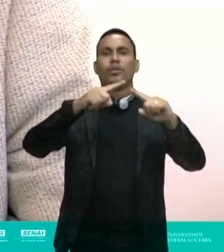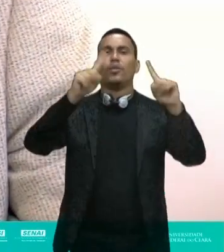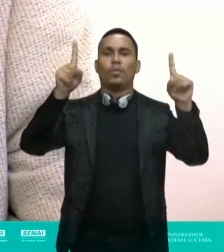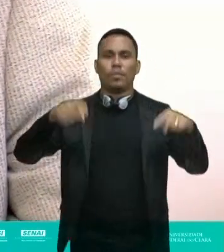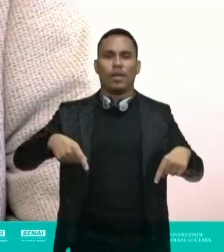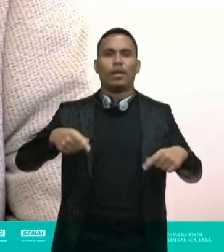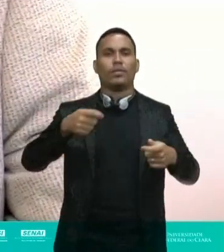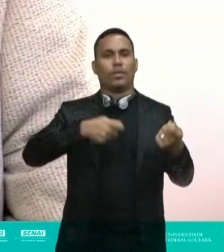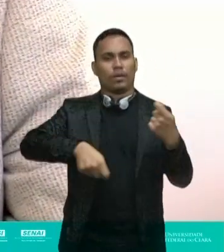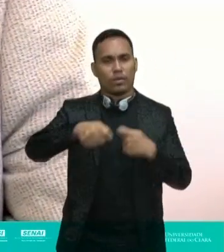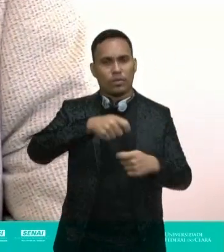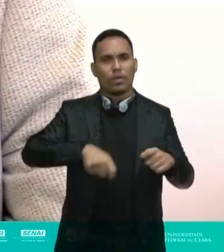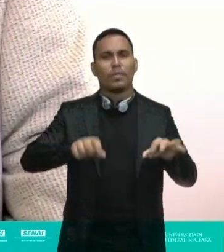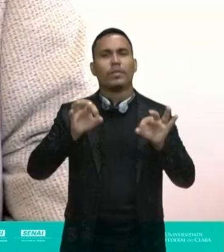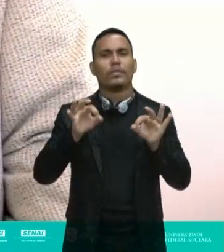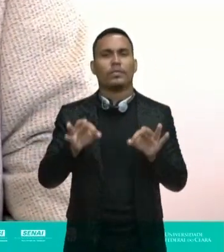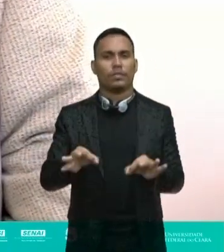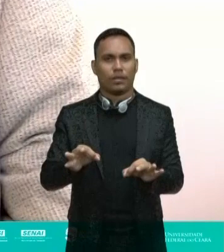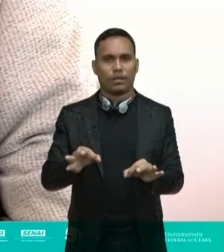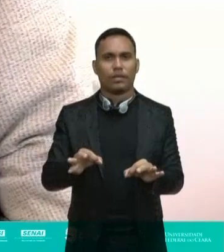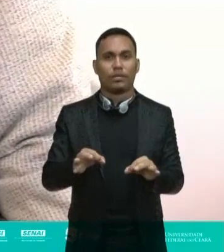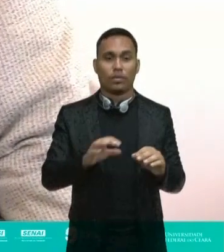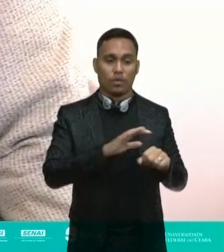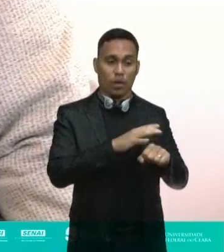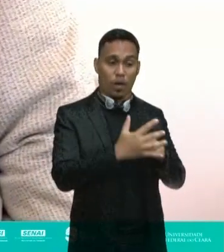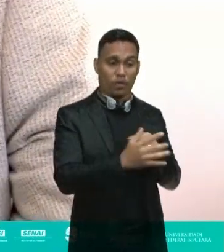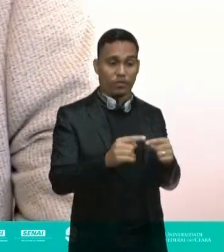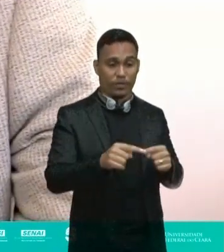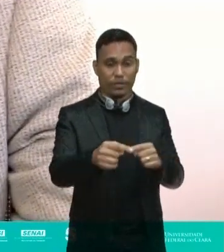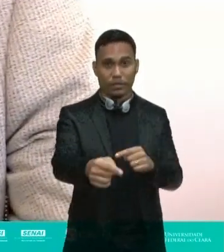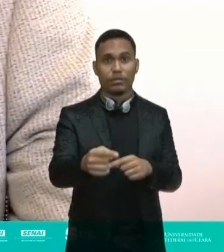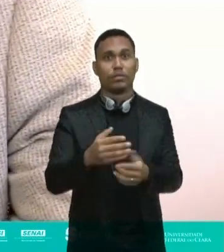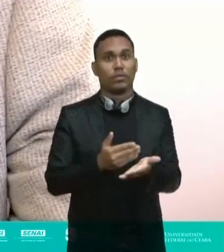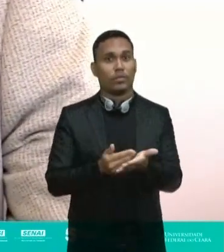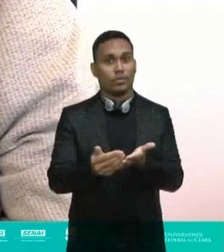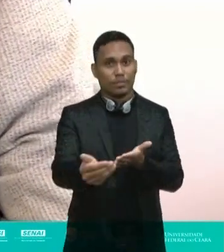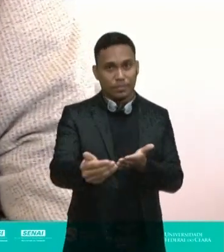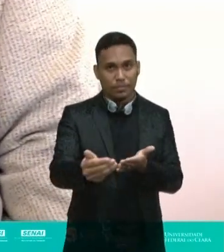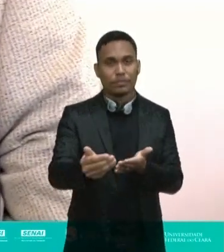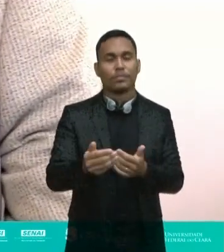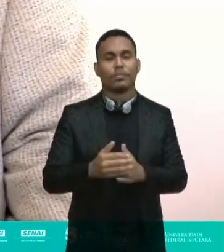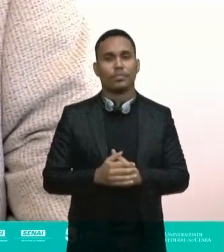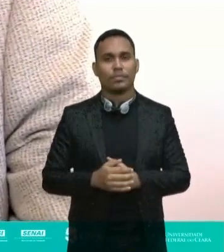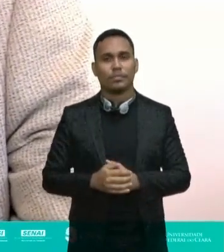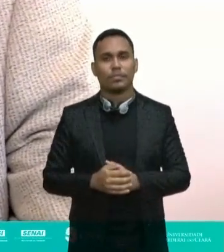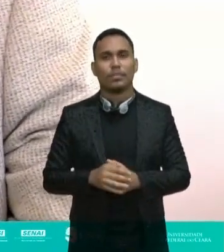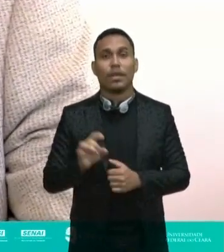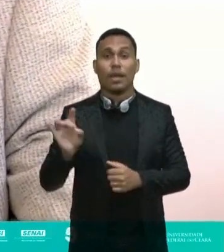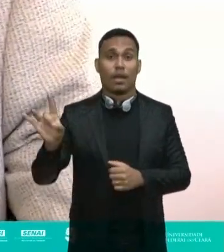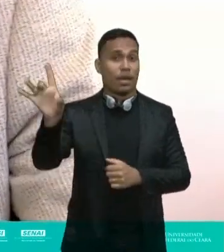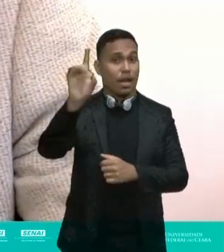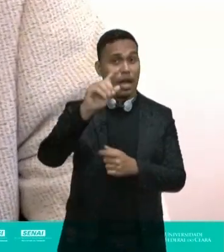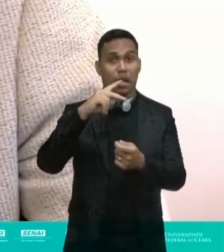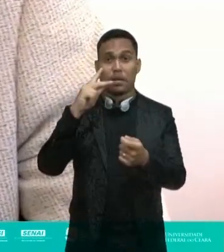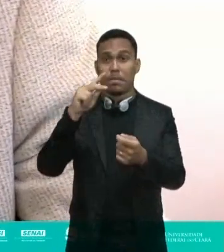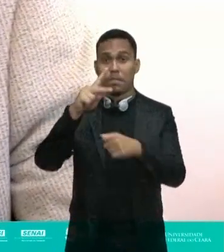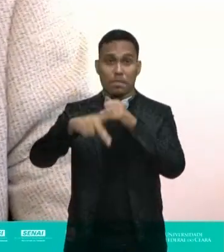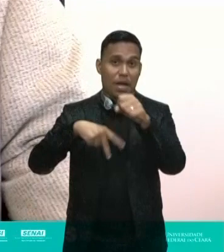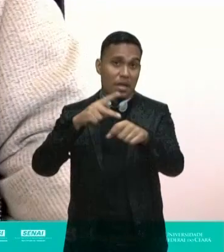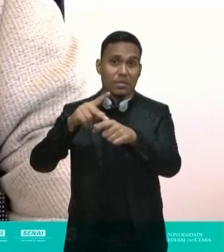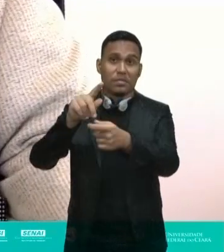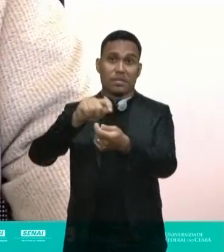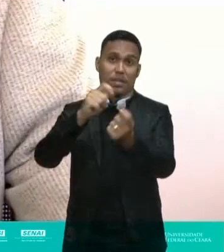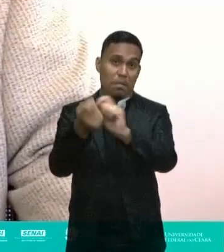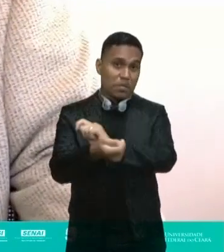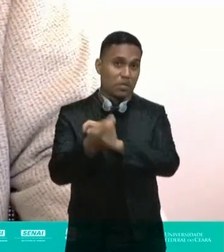económico no pós-Covid que a União Europeia desenhou e que cada país adaptou e desenhou à sua